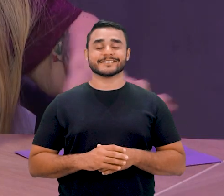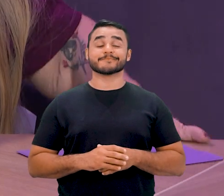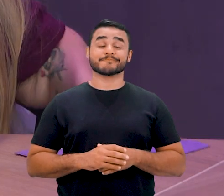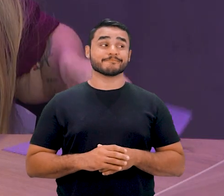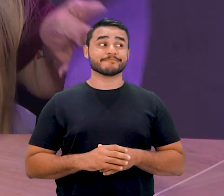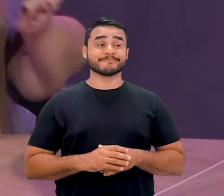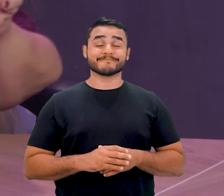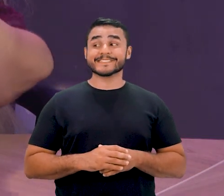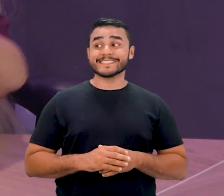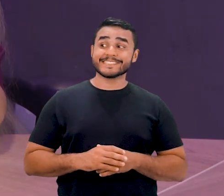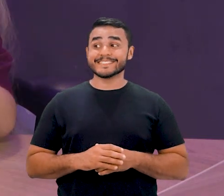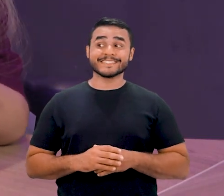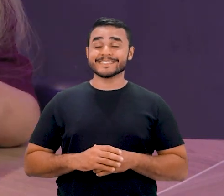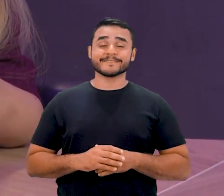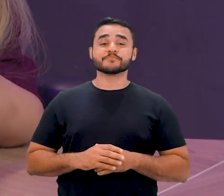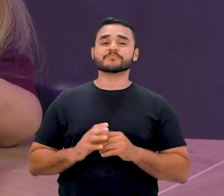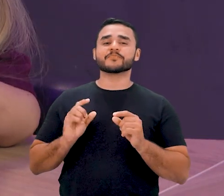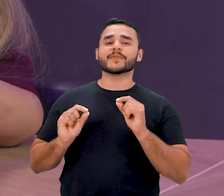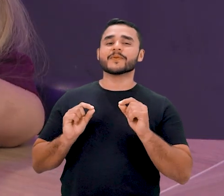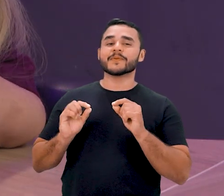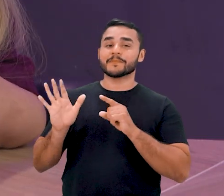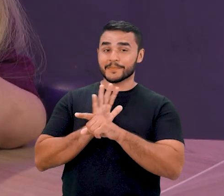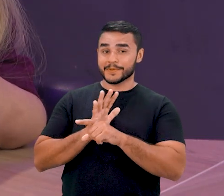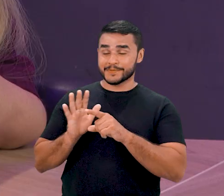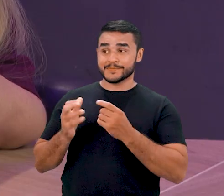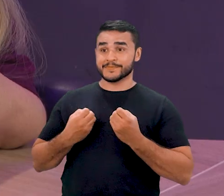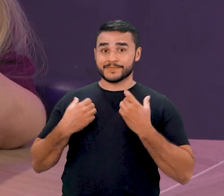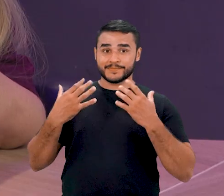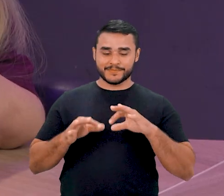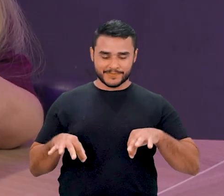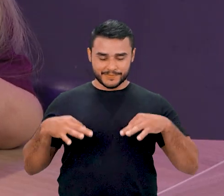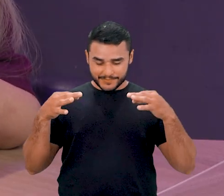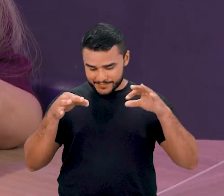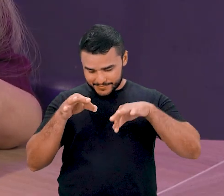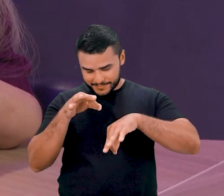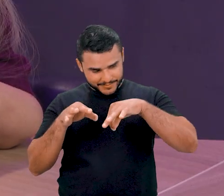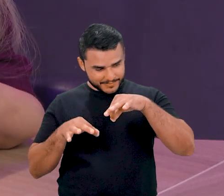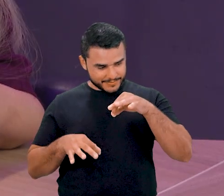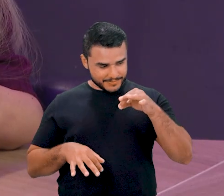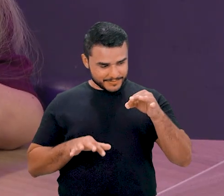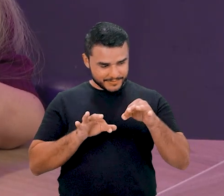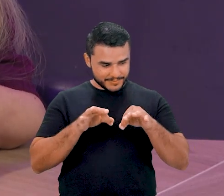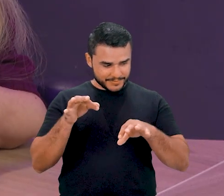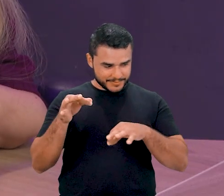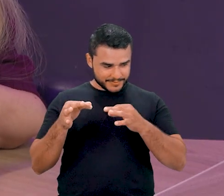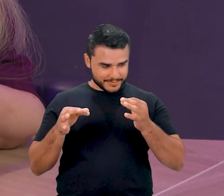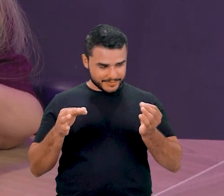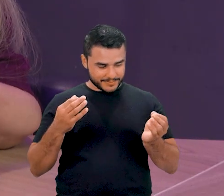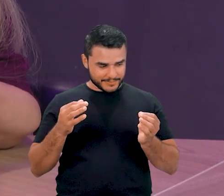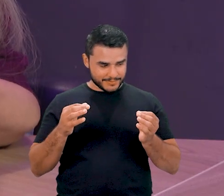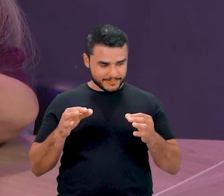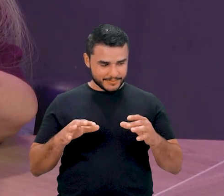Qual será? A pergunta surpresa, ela vem no envelope. Já pra dar aquele suspense, entendeu? Tchan, tchan, tchan, tchan. Ele é